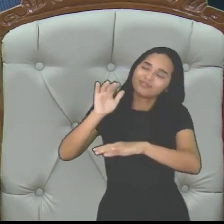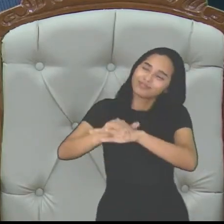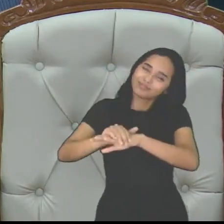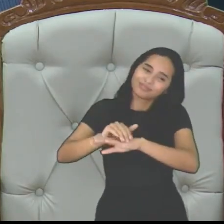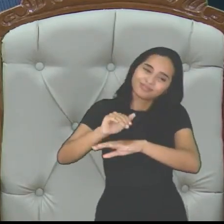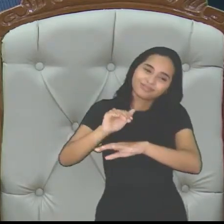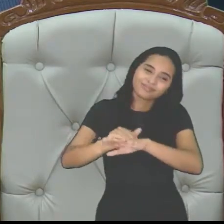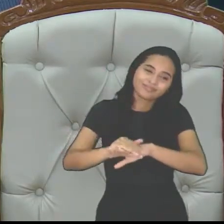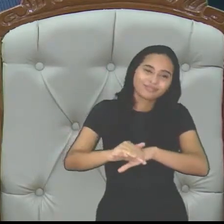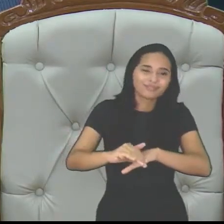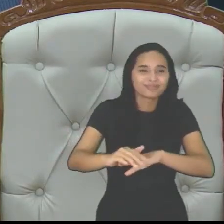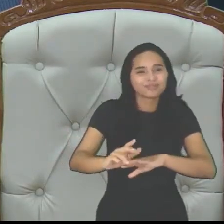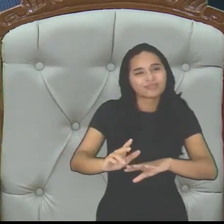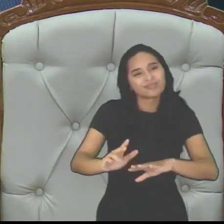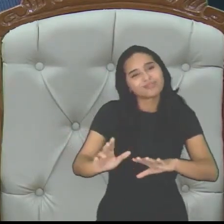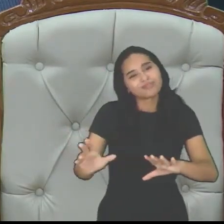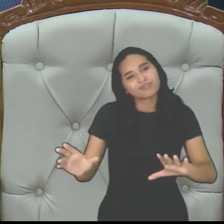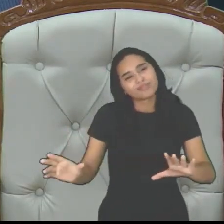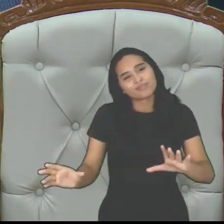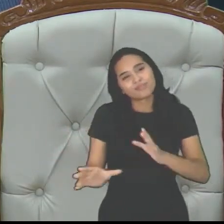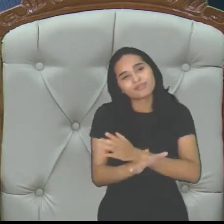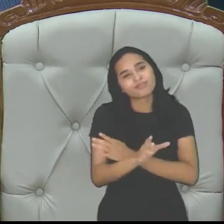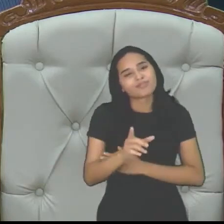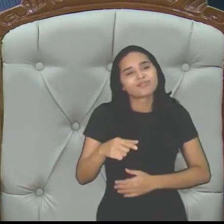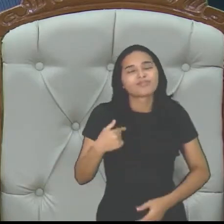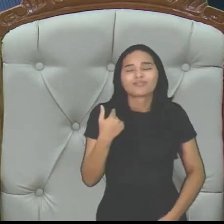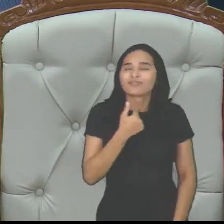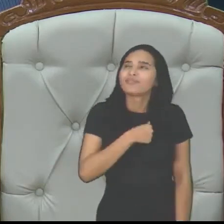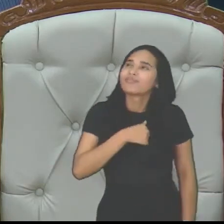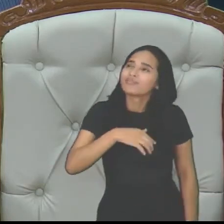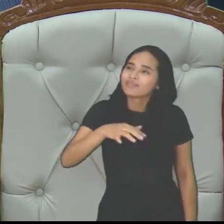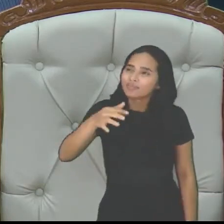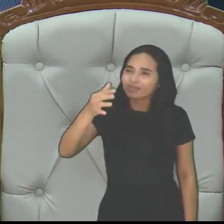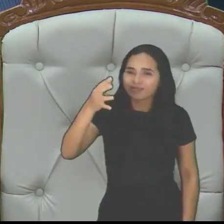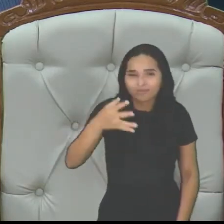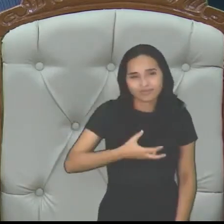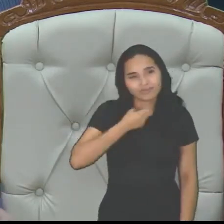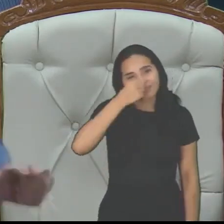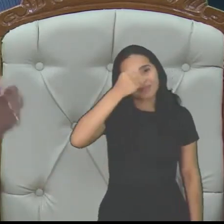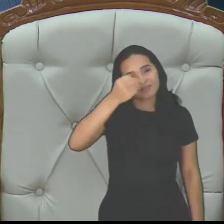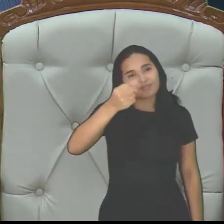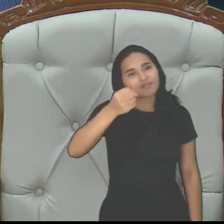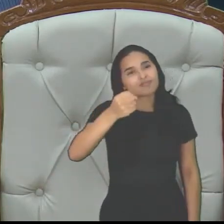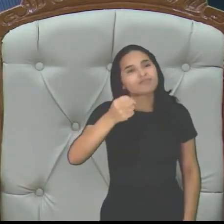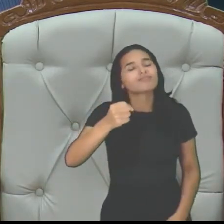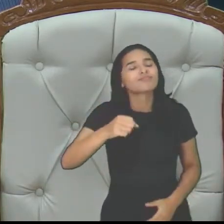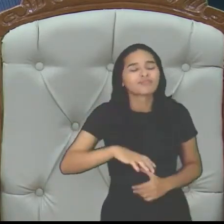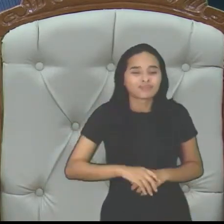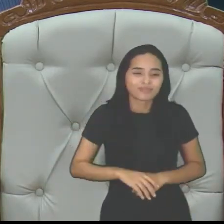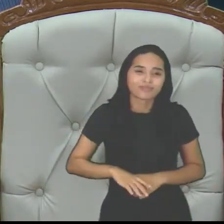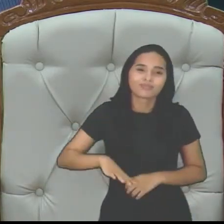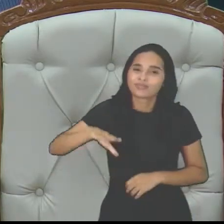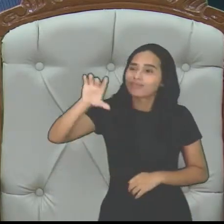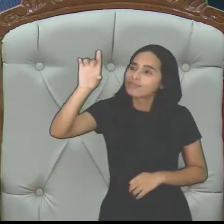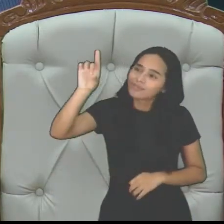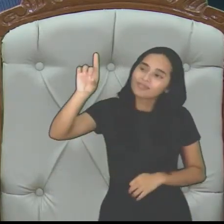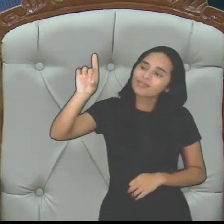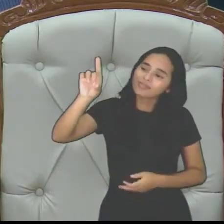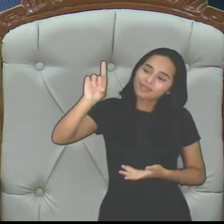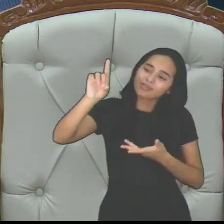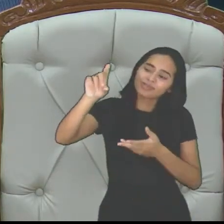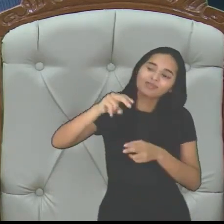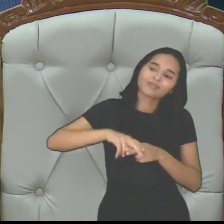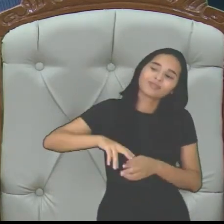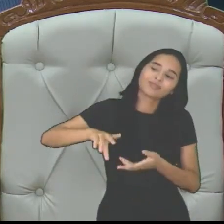autor e consumador de nossa salvação. A Ele, por